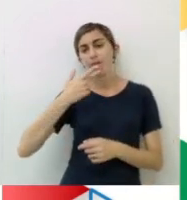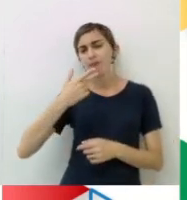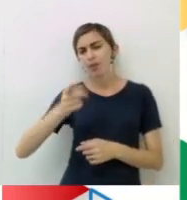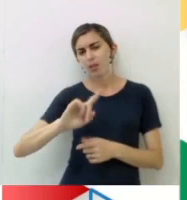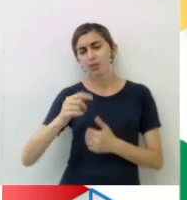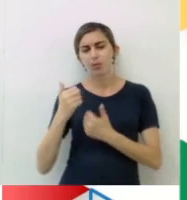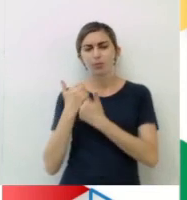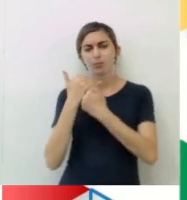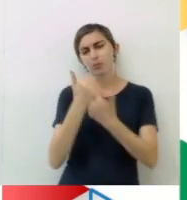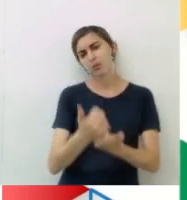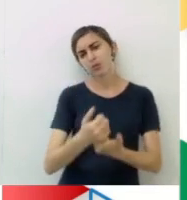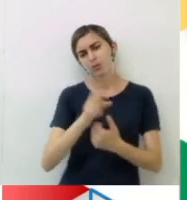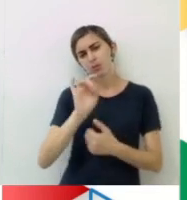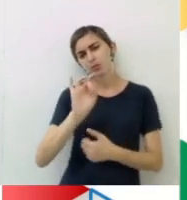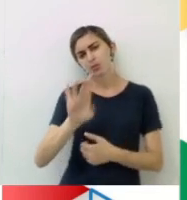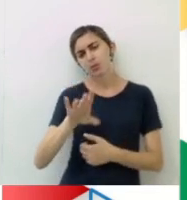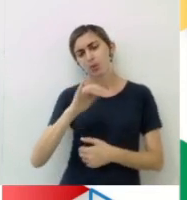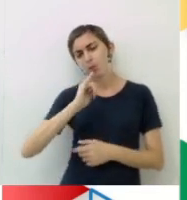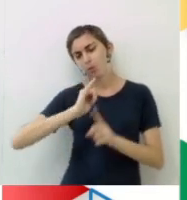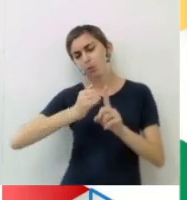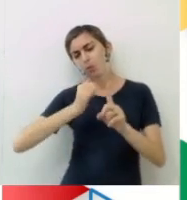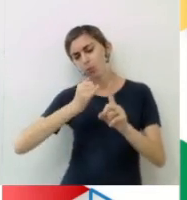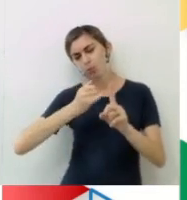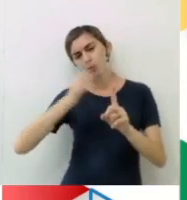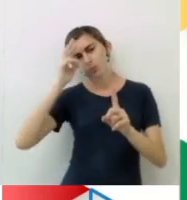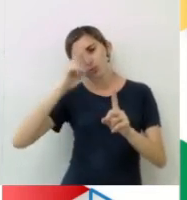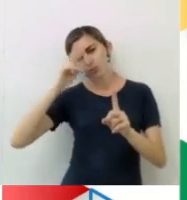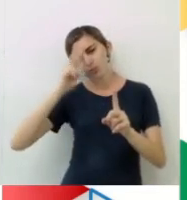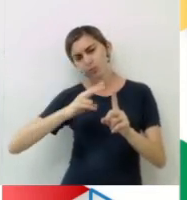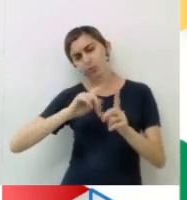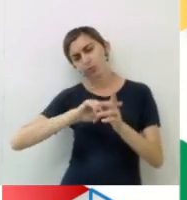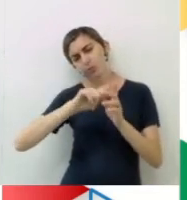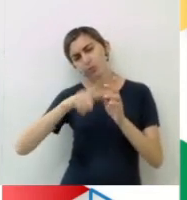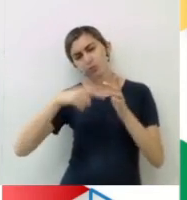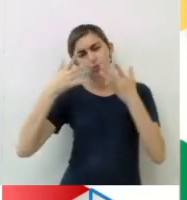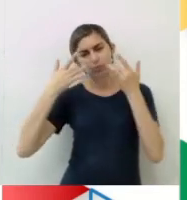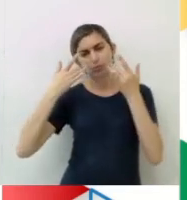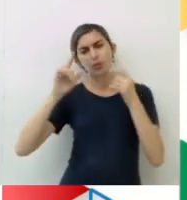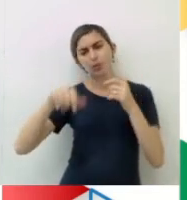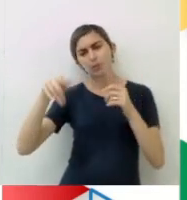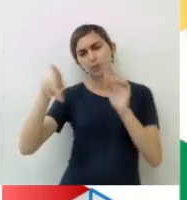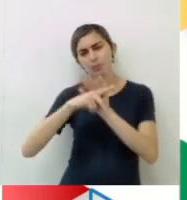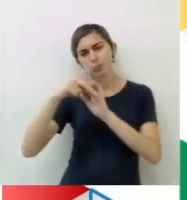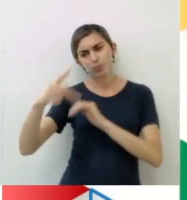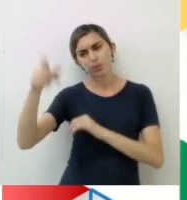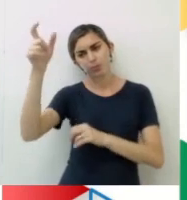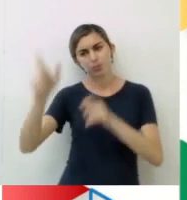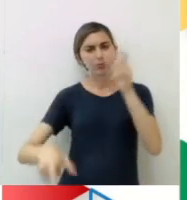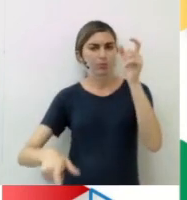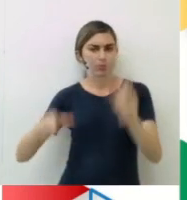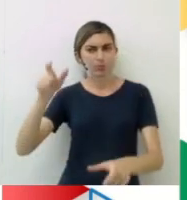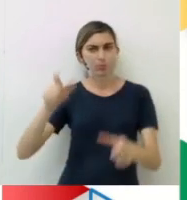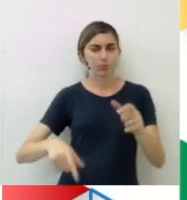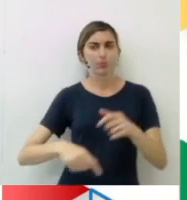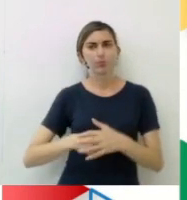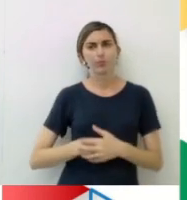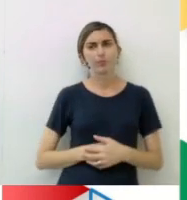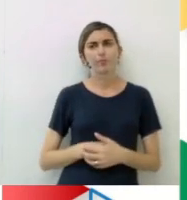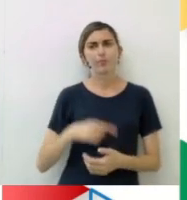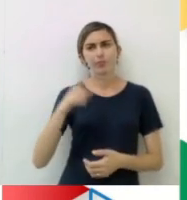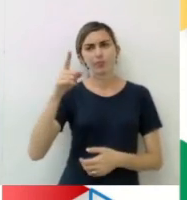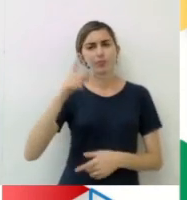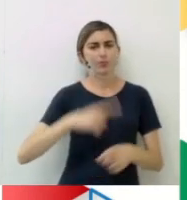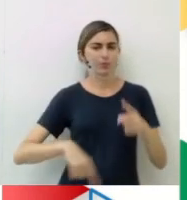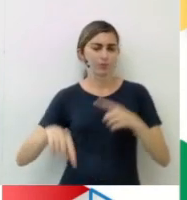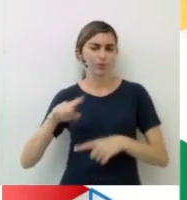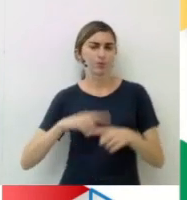vai representar. Quem conta a história no gênero dramático são os próprios personagens. E aqui eu